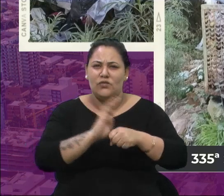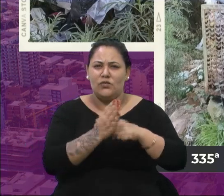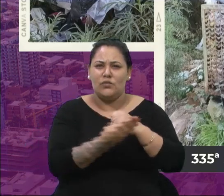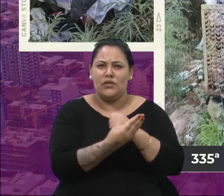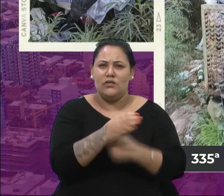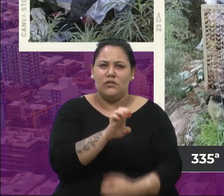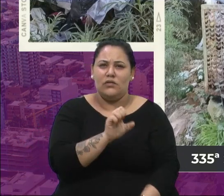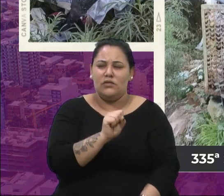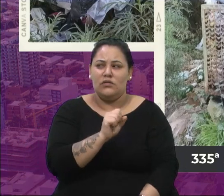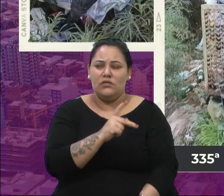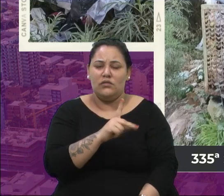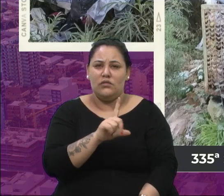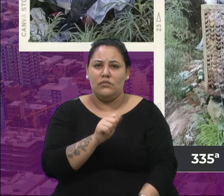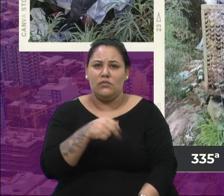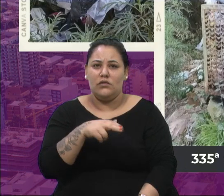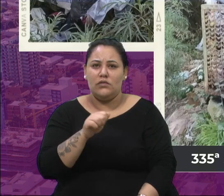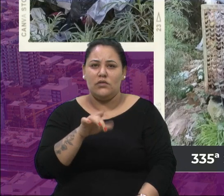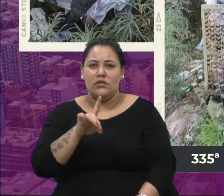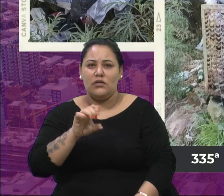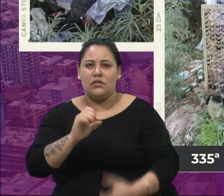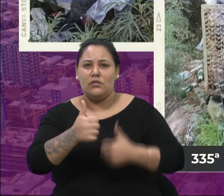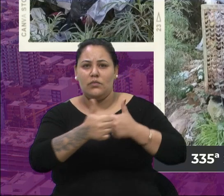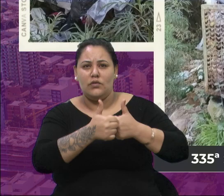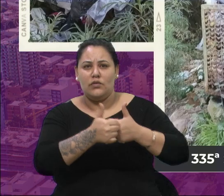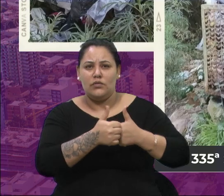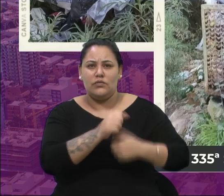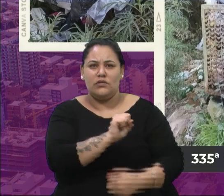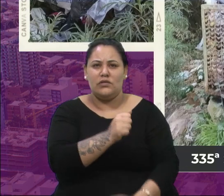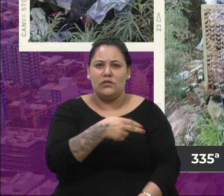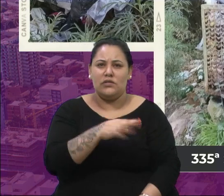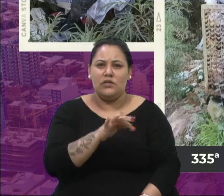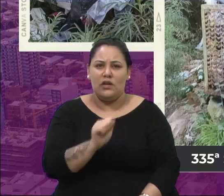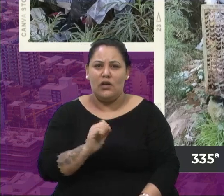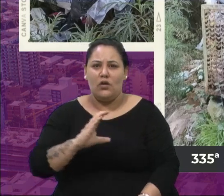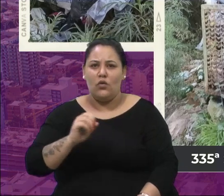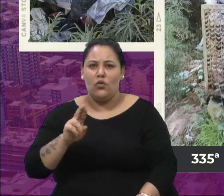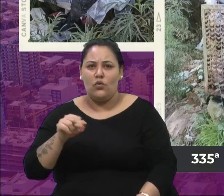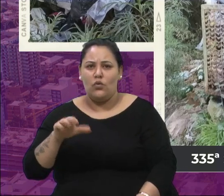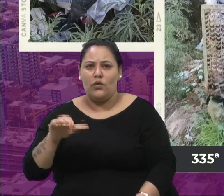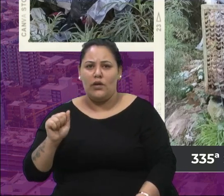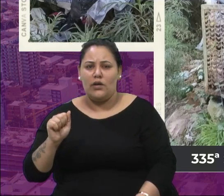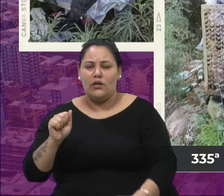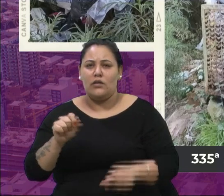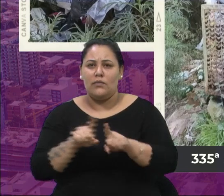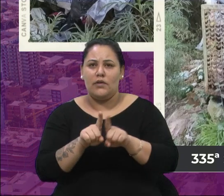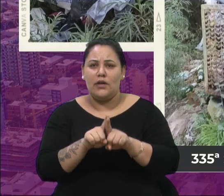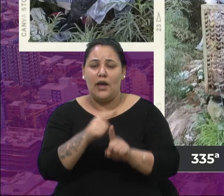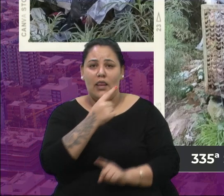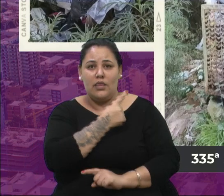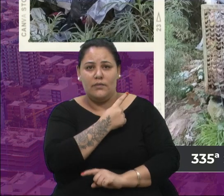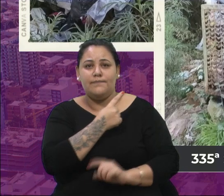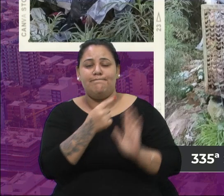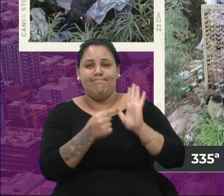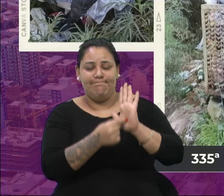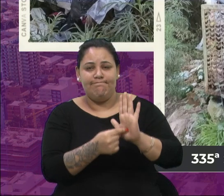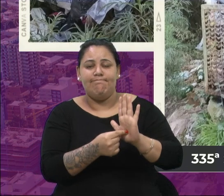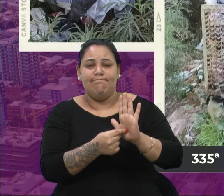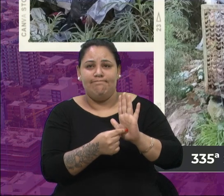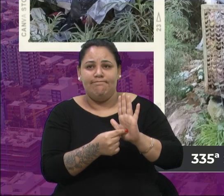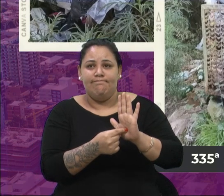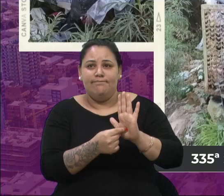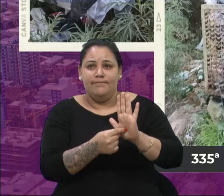né? Pega ali próximo de Santa Corona, enfim. Aqui nós colocamos a